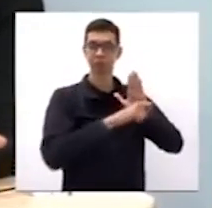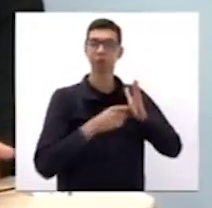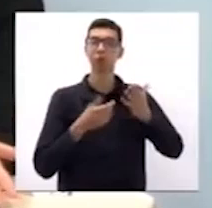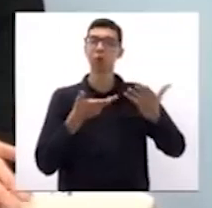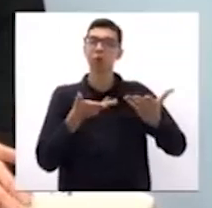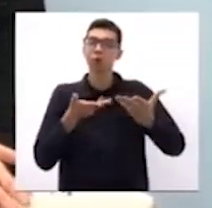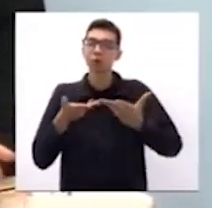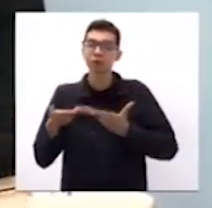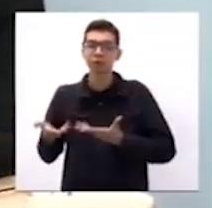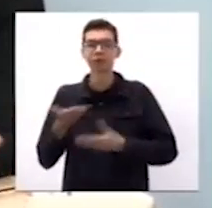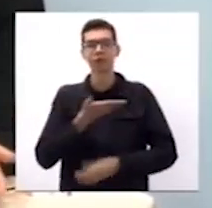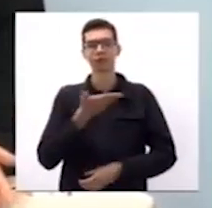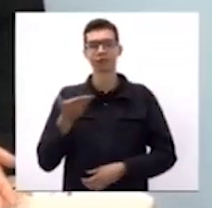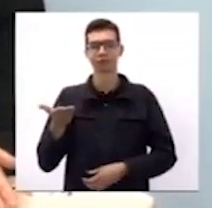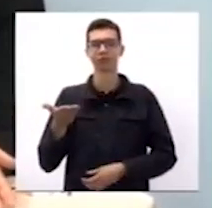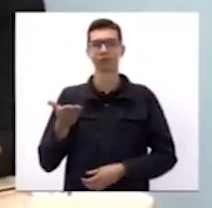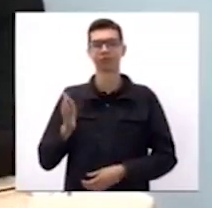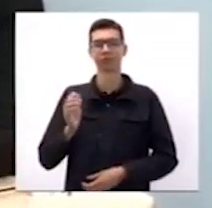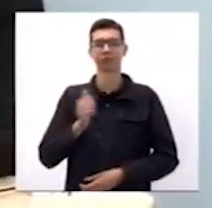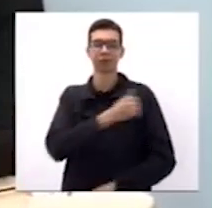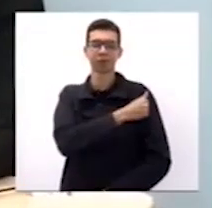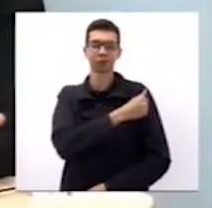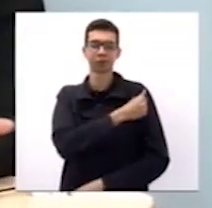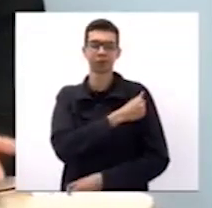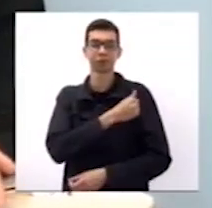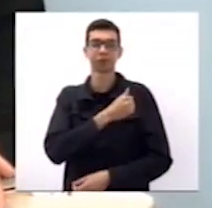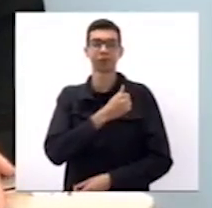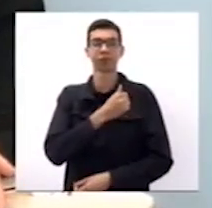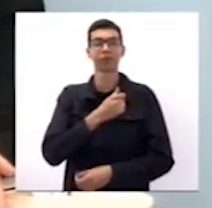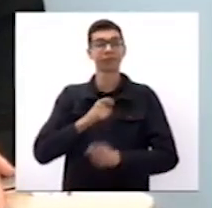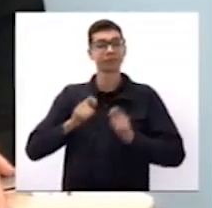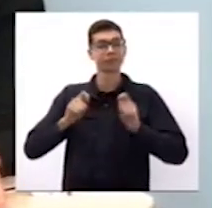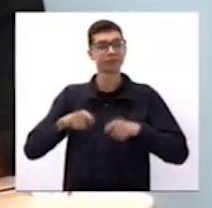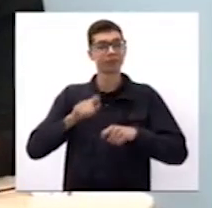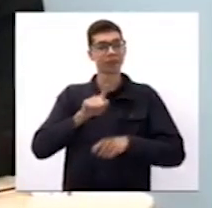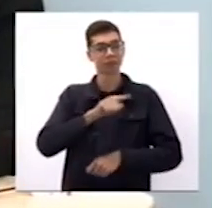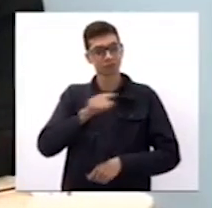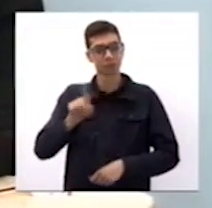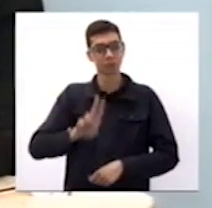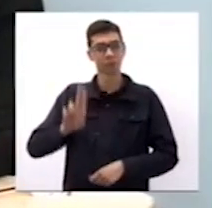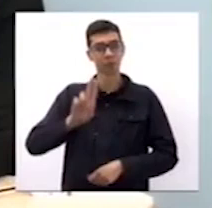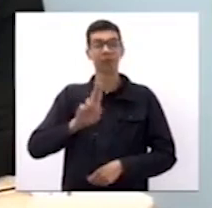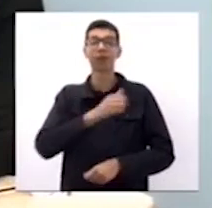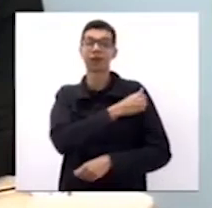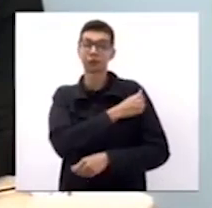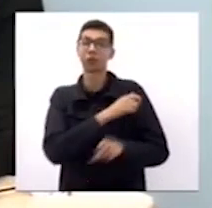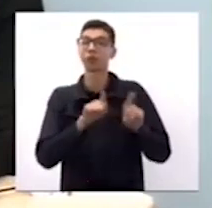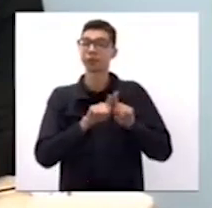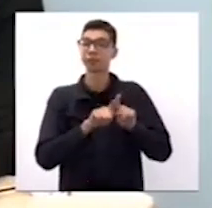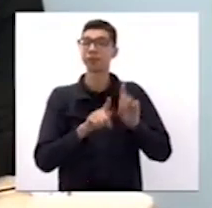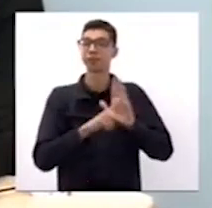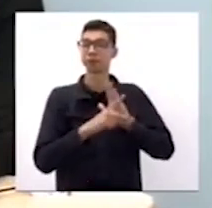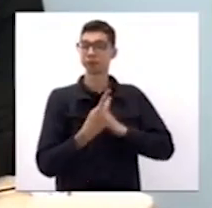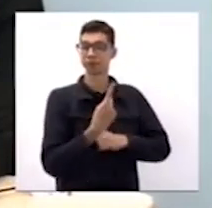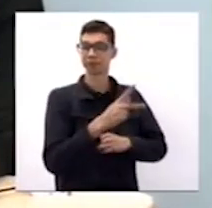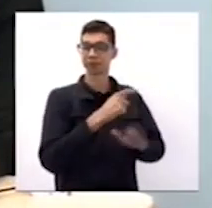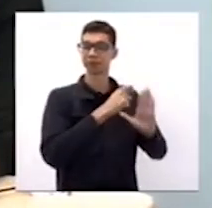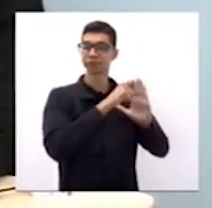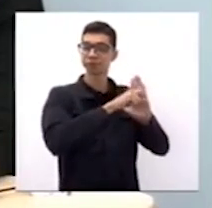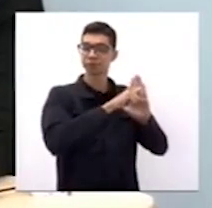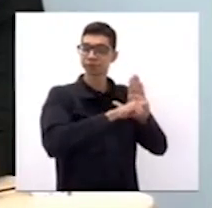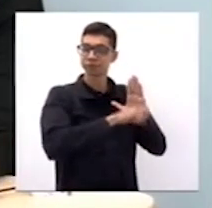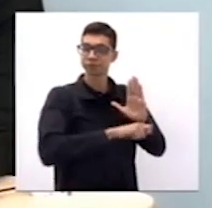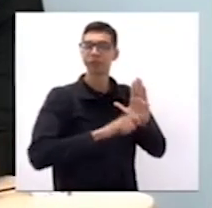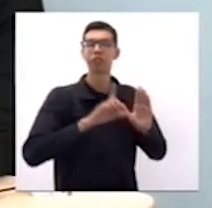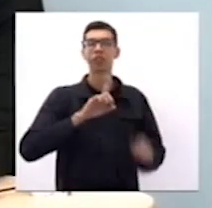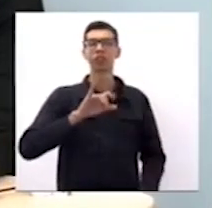É um instrumento a mais que você pode utilizar, o aluno construir o seu próprio diário. Lembrando que o sucesso do instrumento